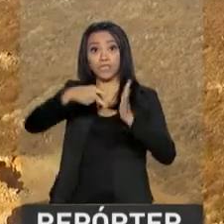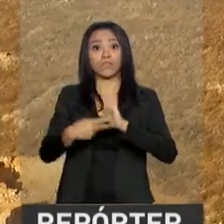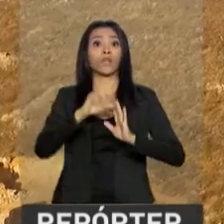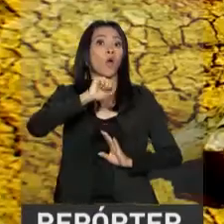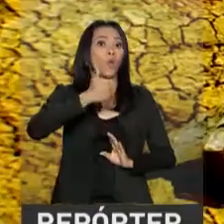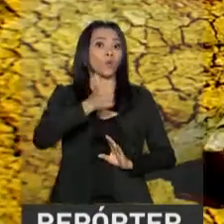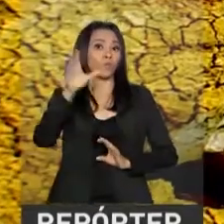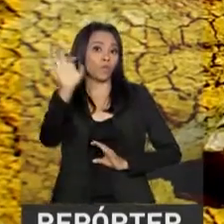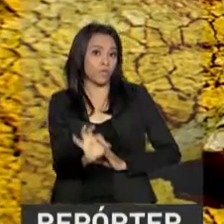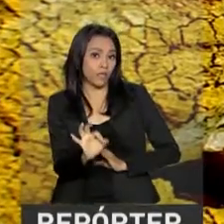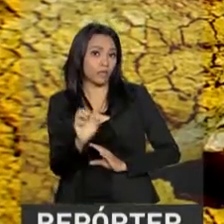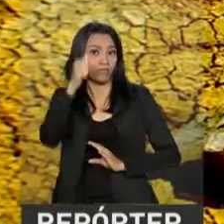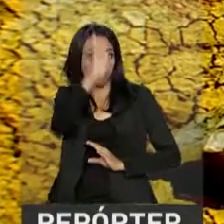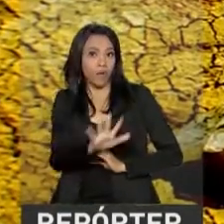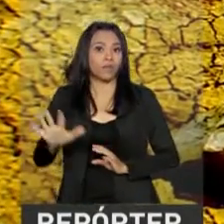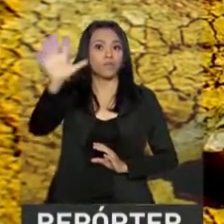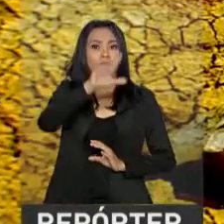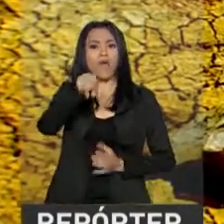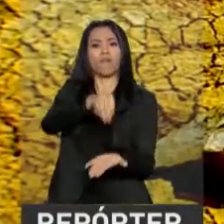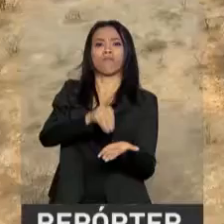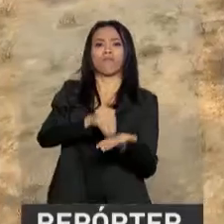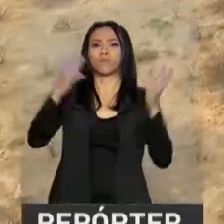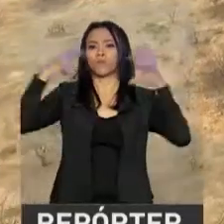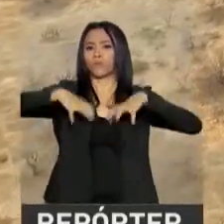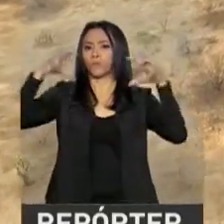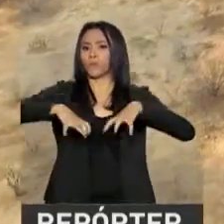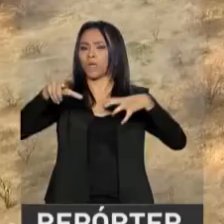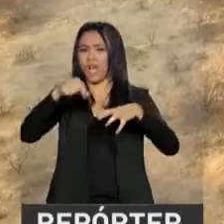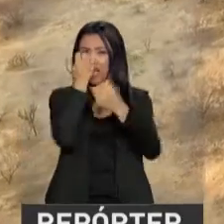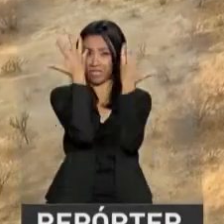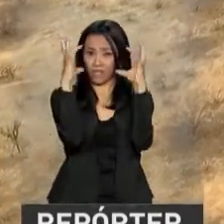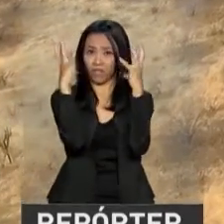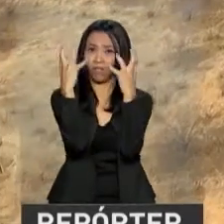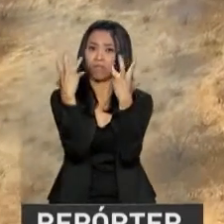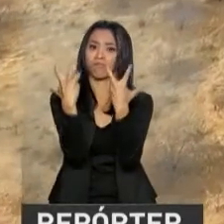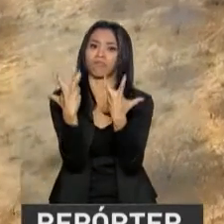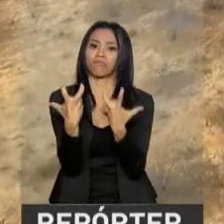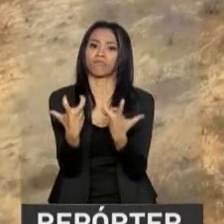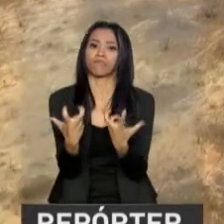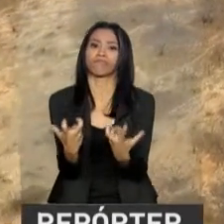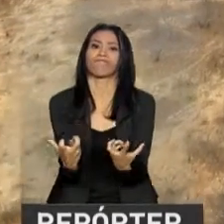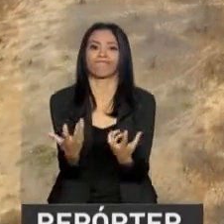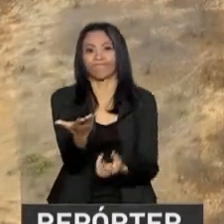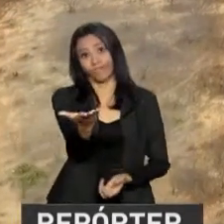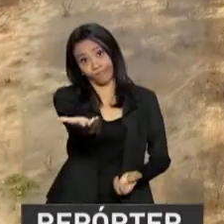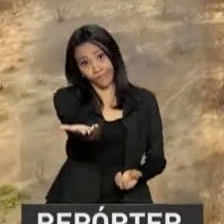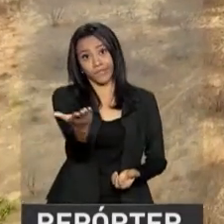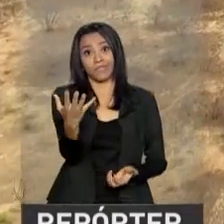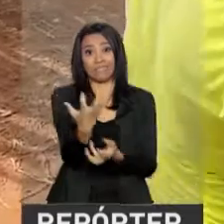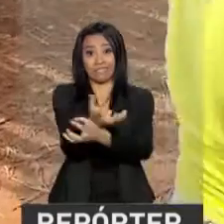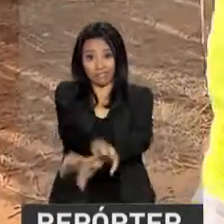brasileiro a falta de chuva nessa região faz com que as plantas passei a maior parte do ano assim praticamente